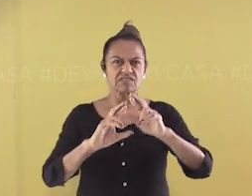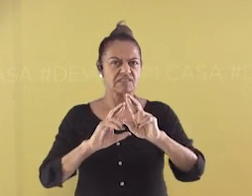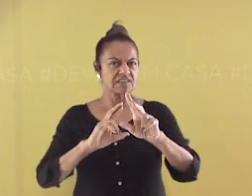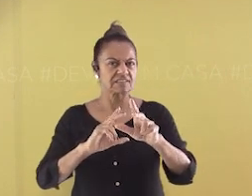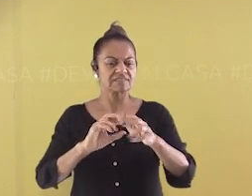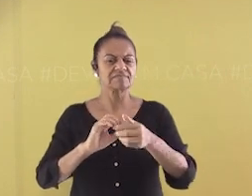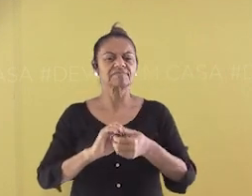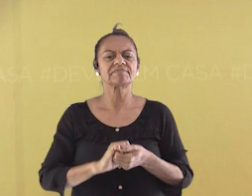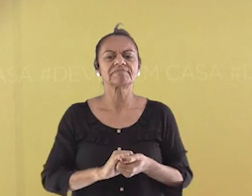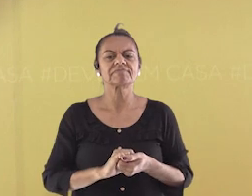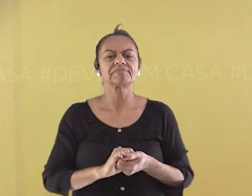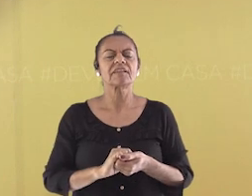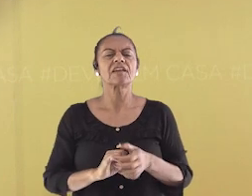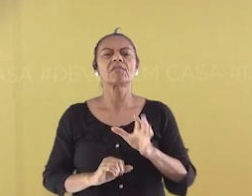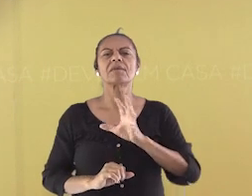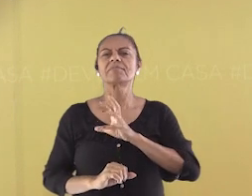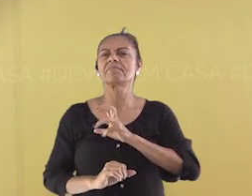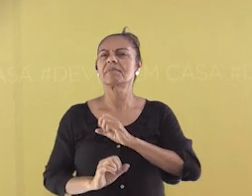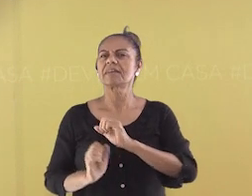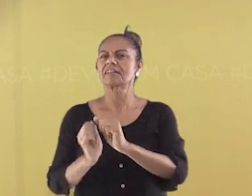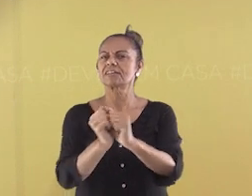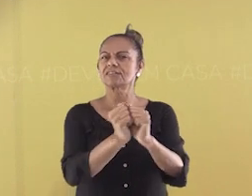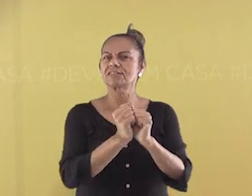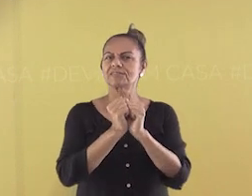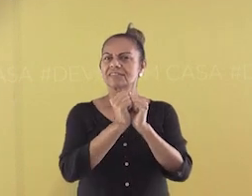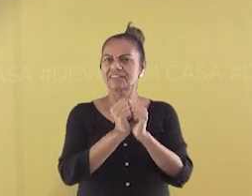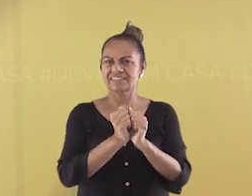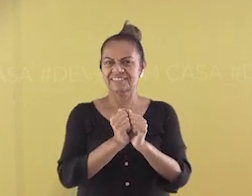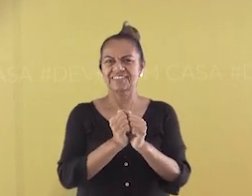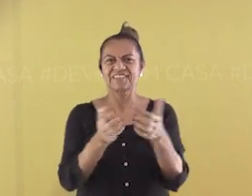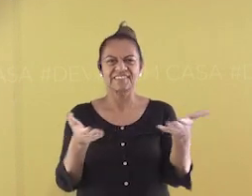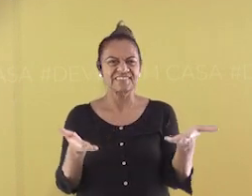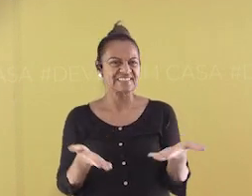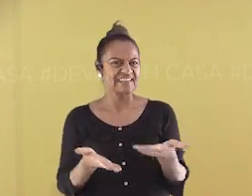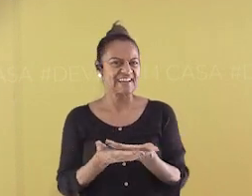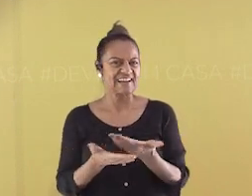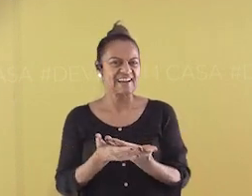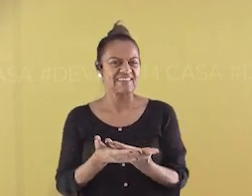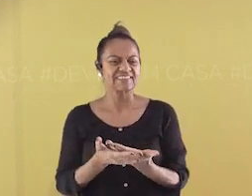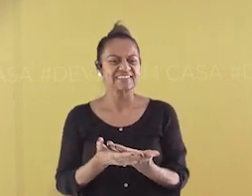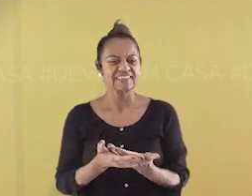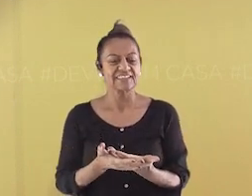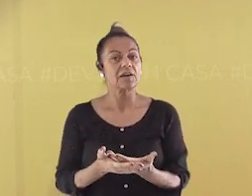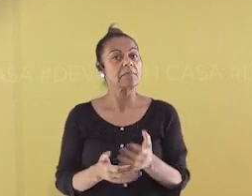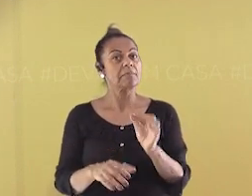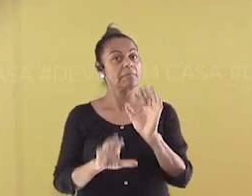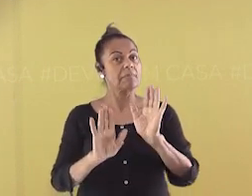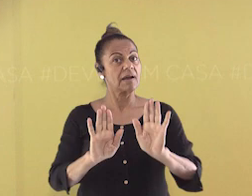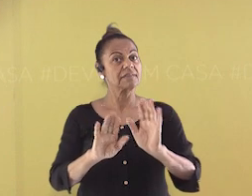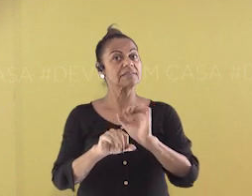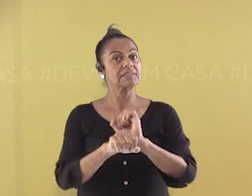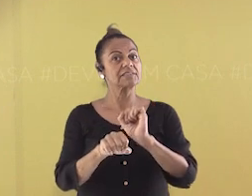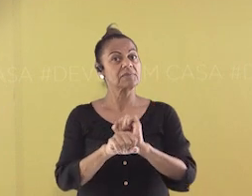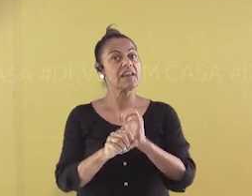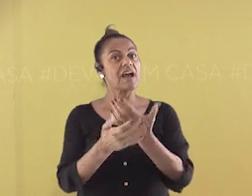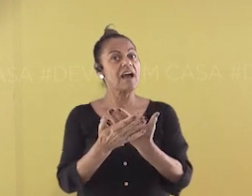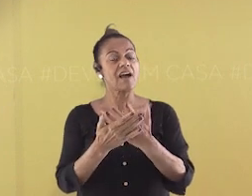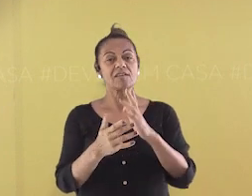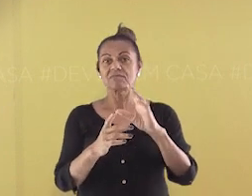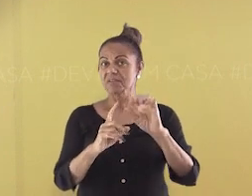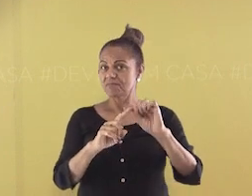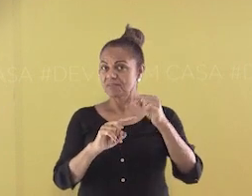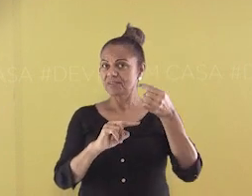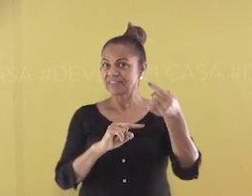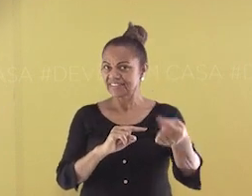está chegando ao fim. Eu adorei estar aqui com vocês, aprendendo juntos em mais uma aula. Vou ficando por